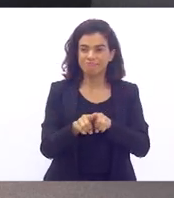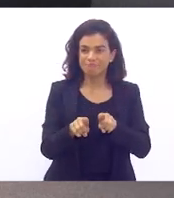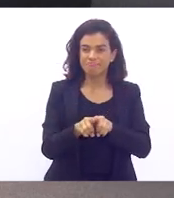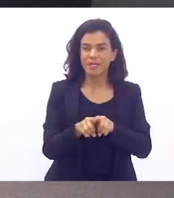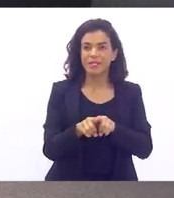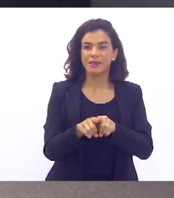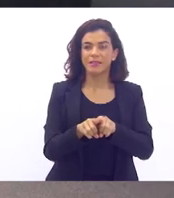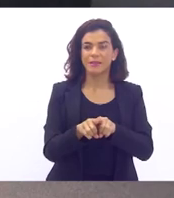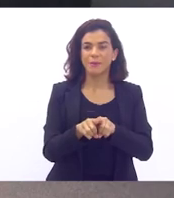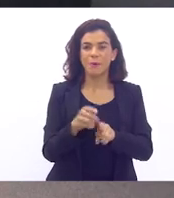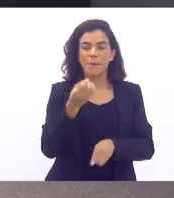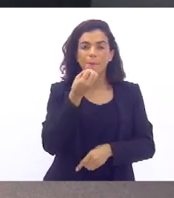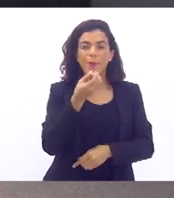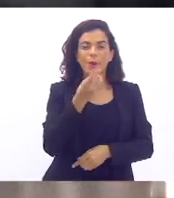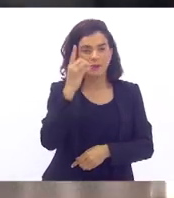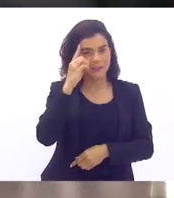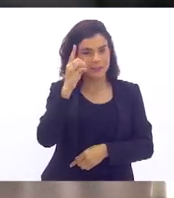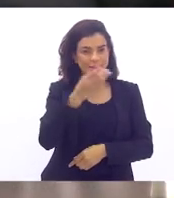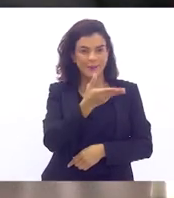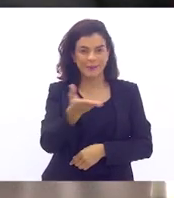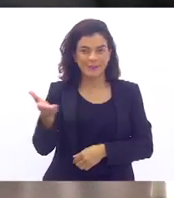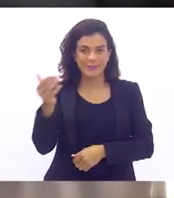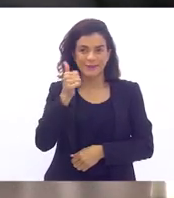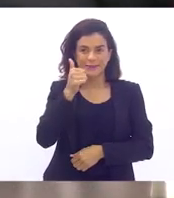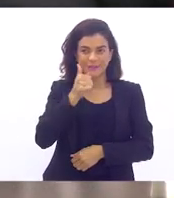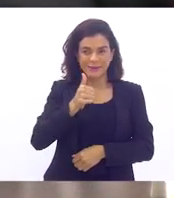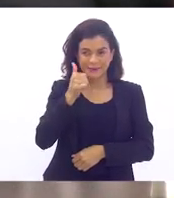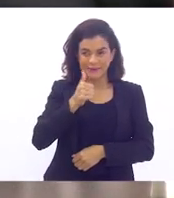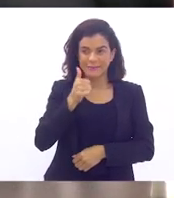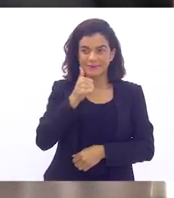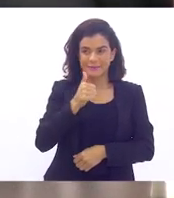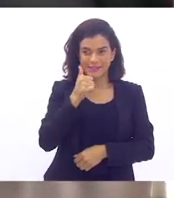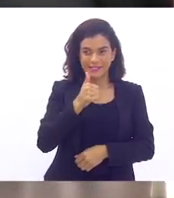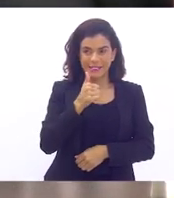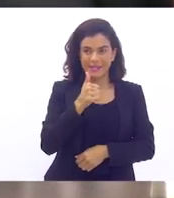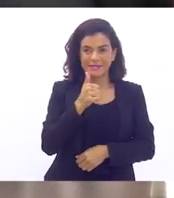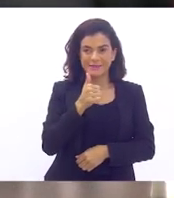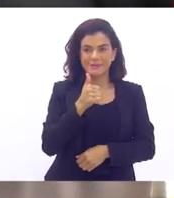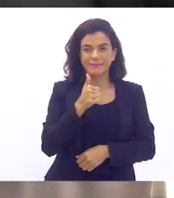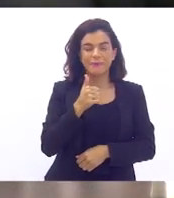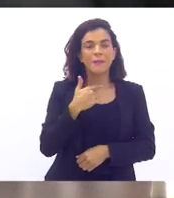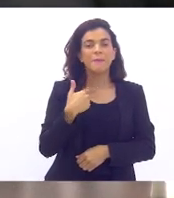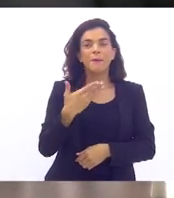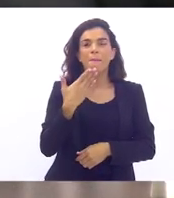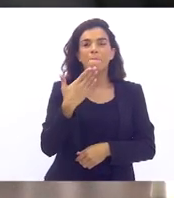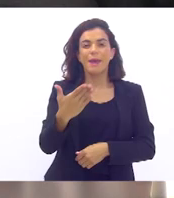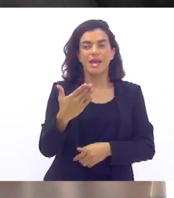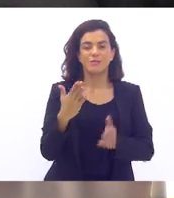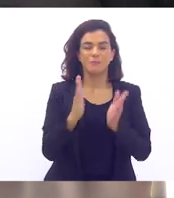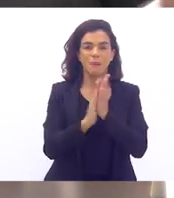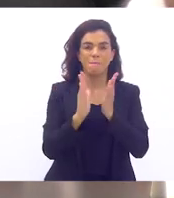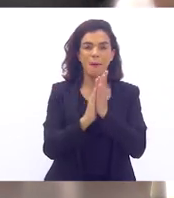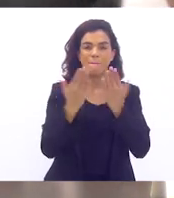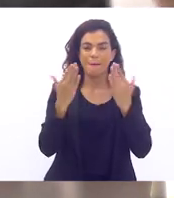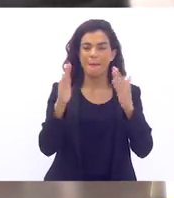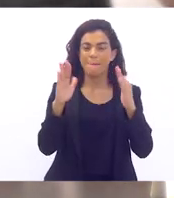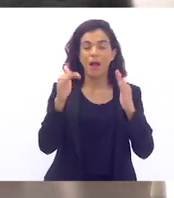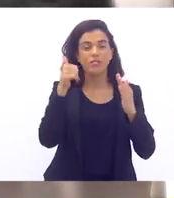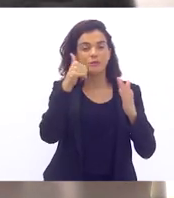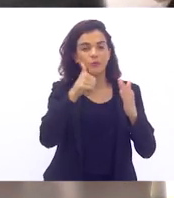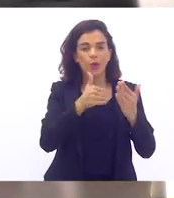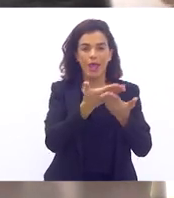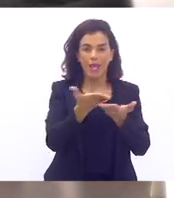Bom dia todas as mulheres aqui no recinto aqui também peço uma salva de palmas as mulheres especialmente que estão aqui